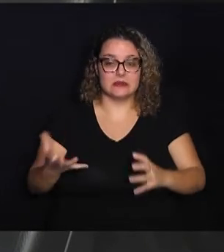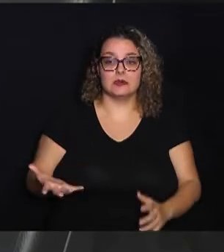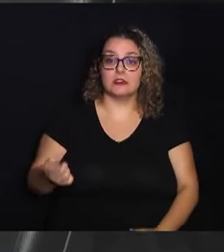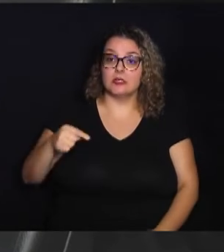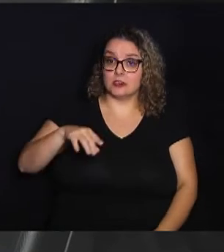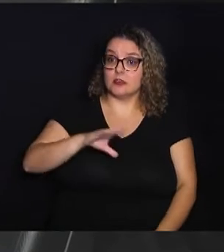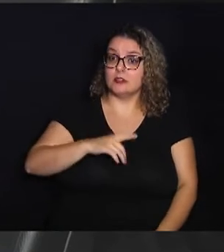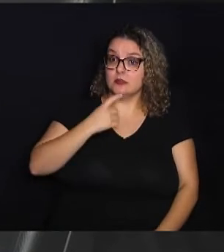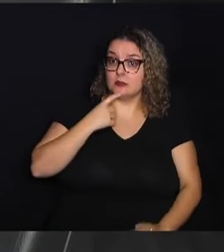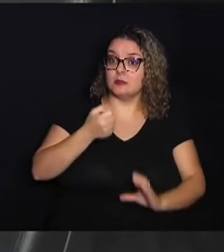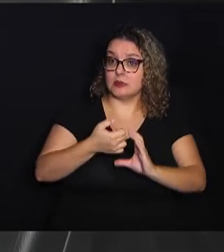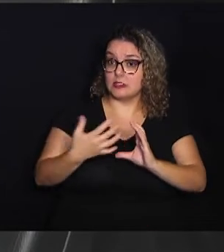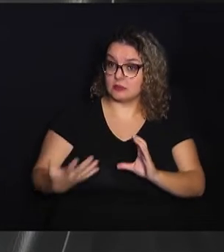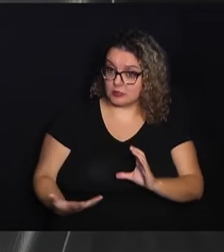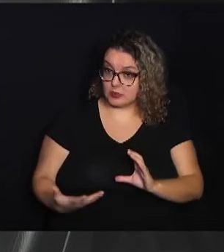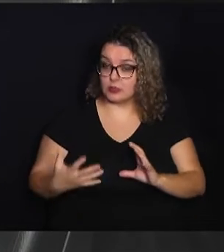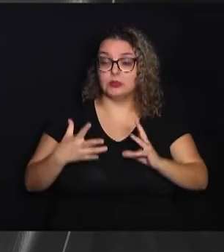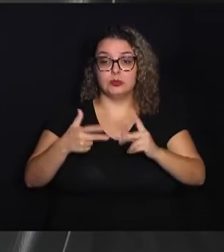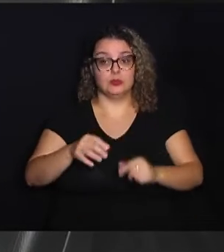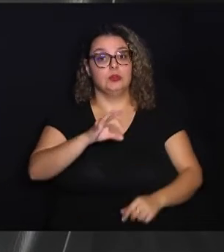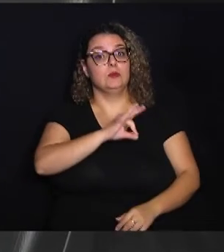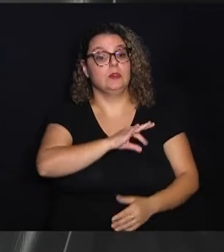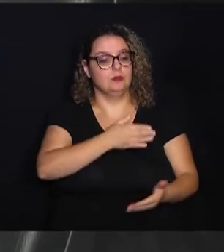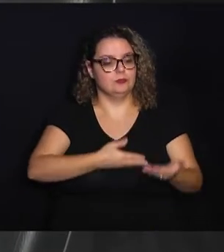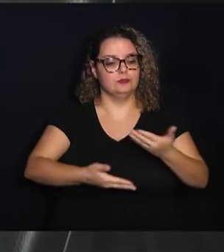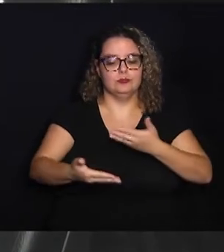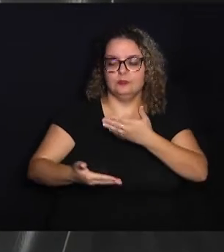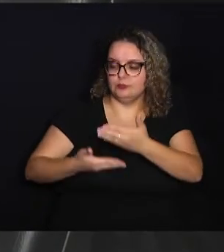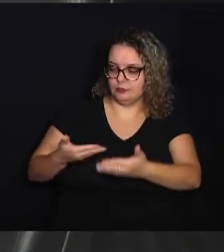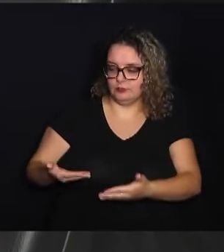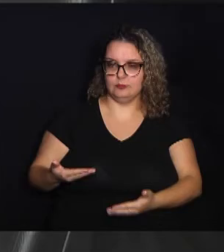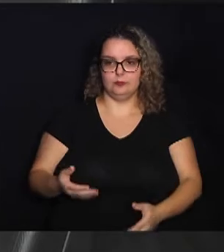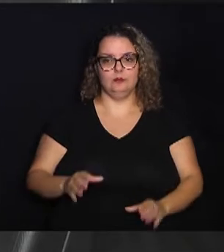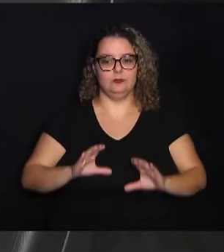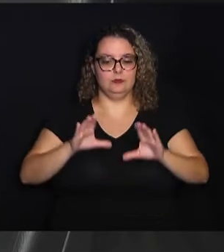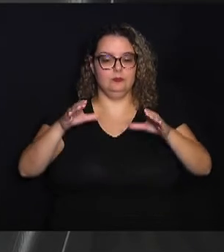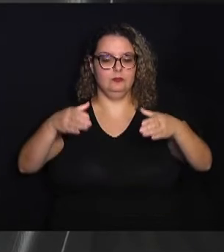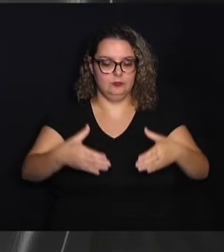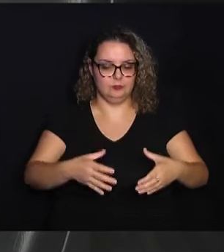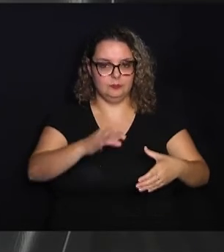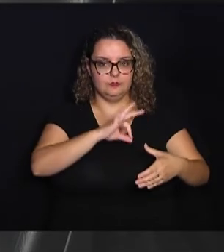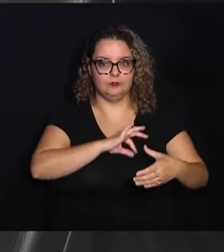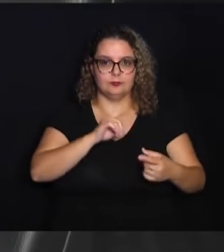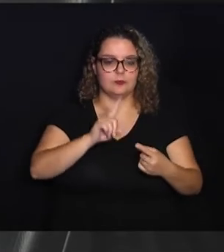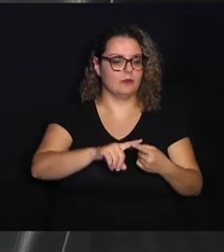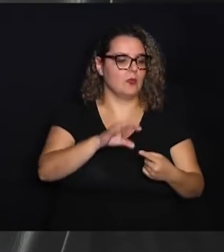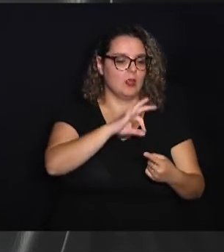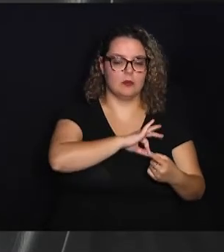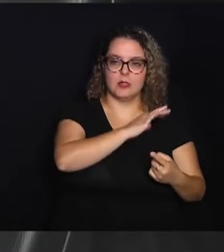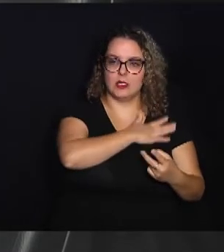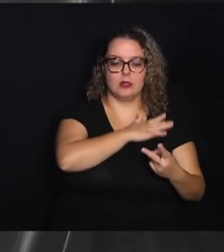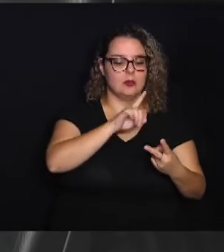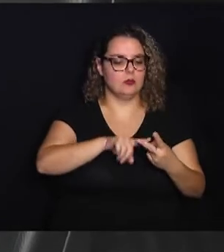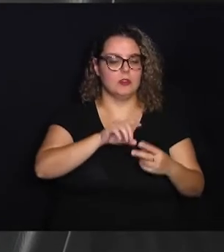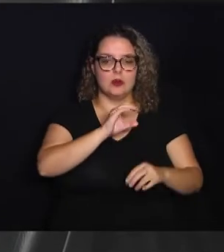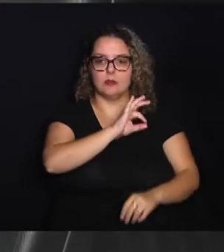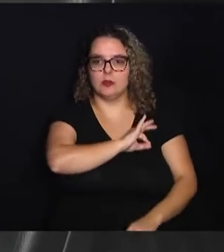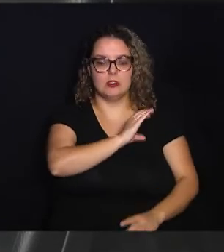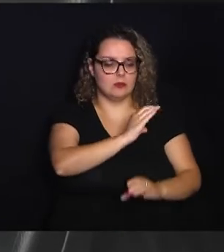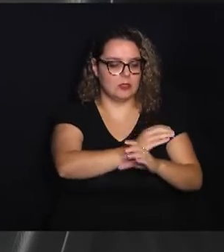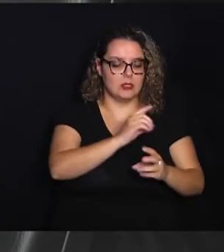tem uma característica, né? Todas as polícias se conversam, né? A cúpula das polícias, então da Polícia Militar, da Polícia Civil, da